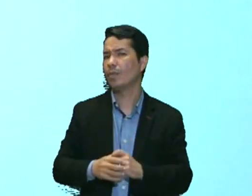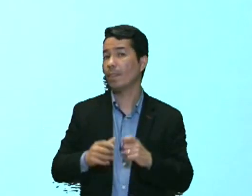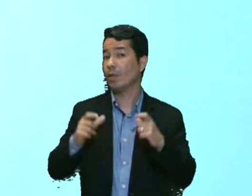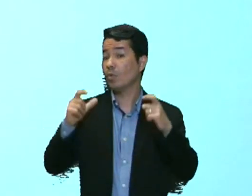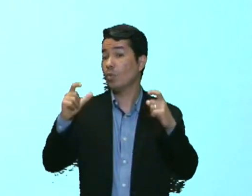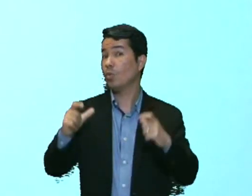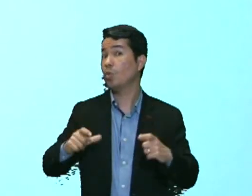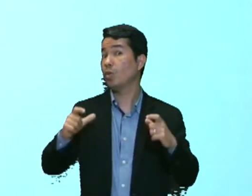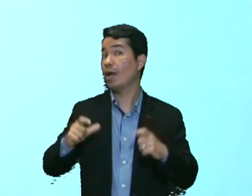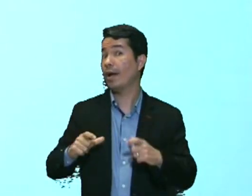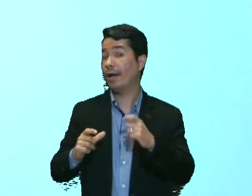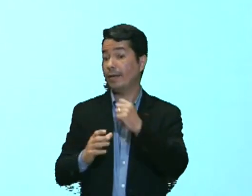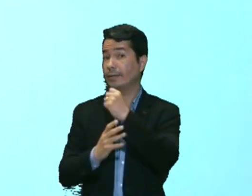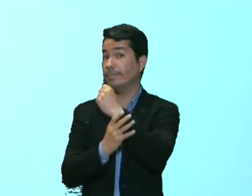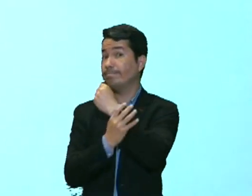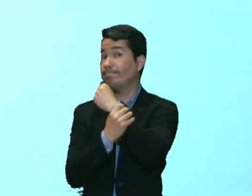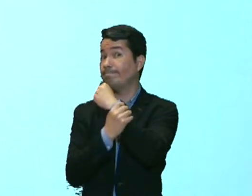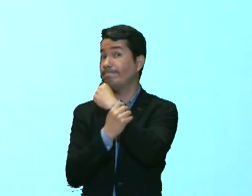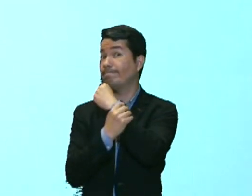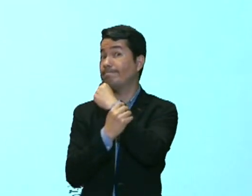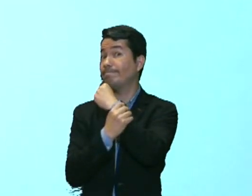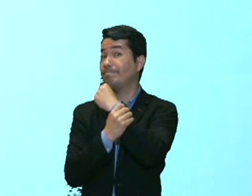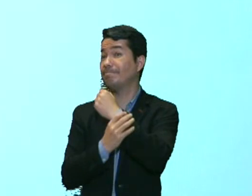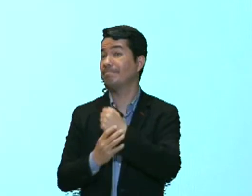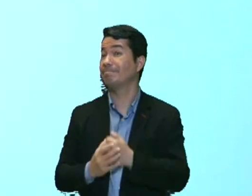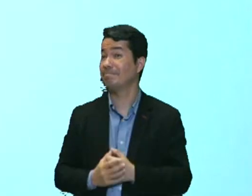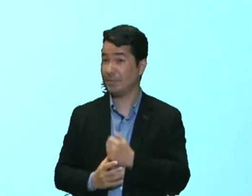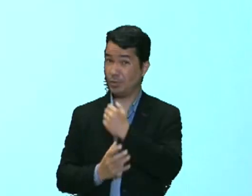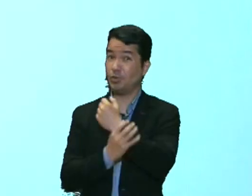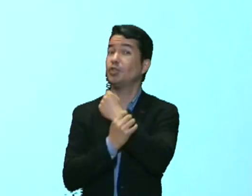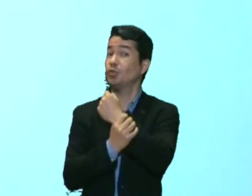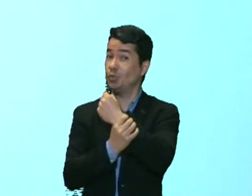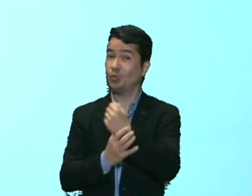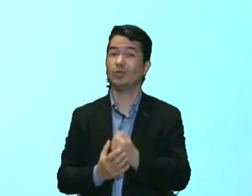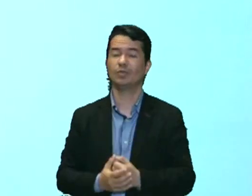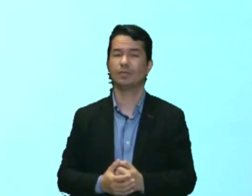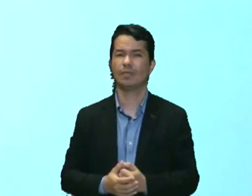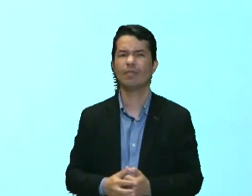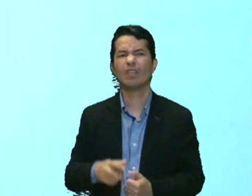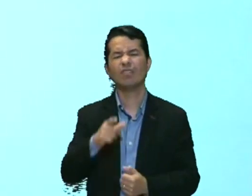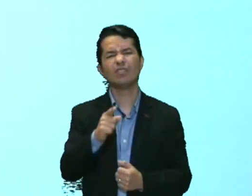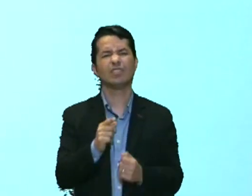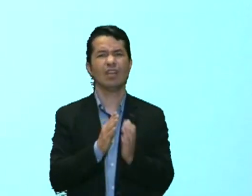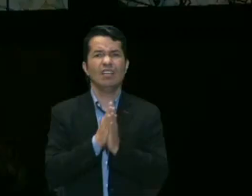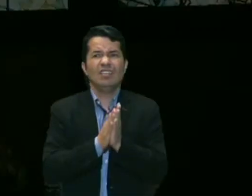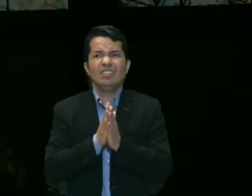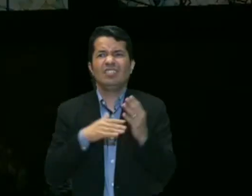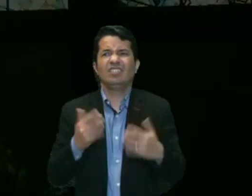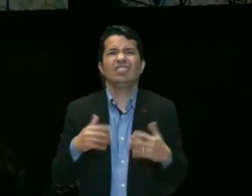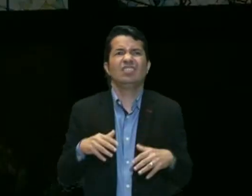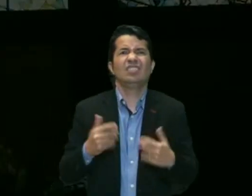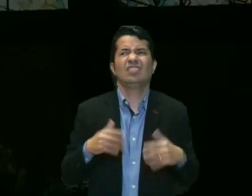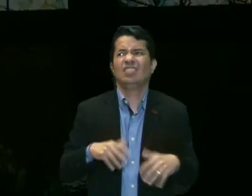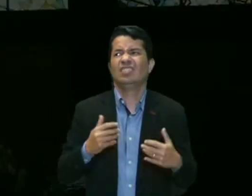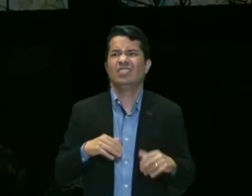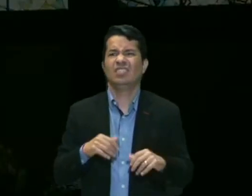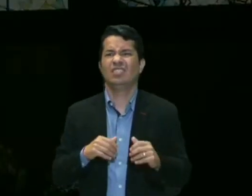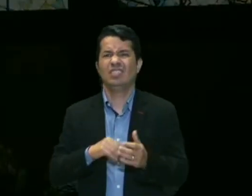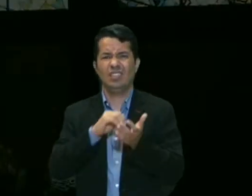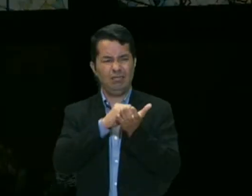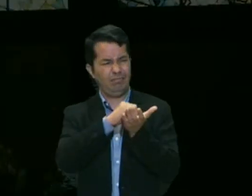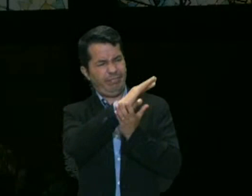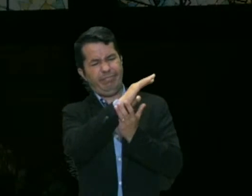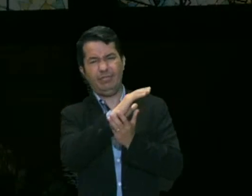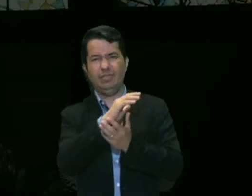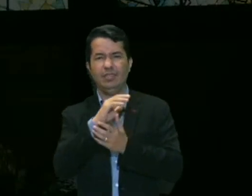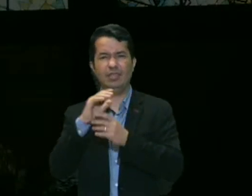E a quarta dica é justamente isso. Troque a ansiedade pela paz que Deus